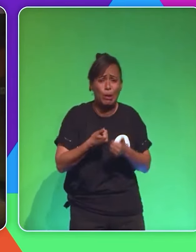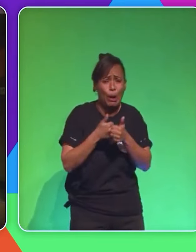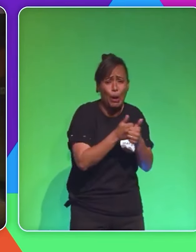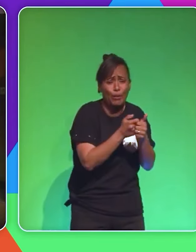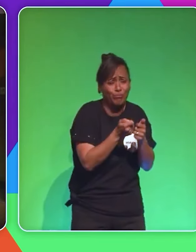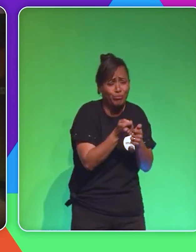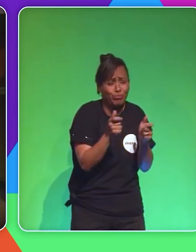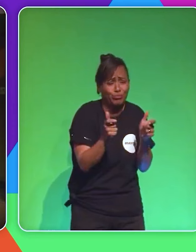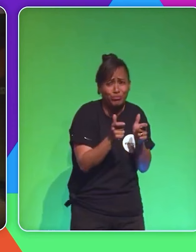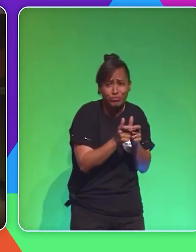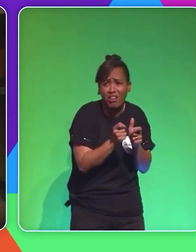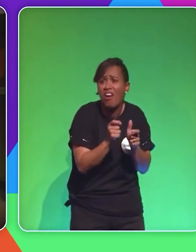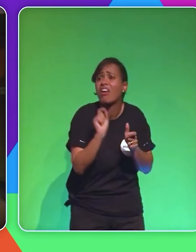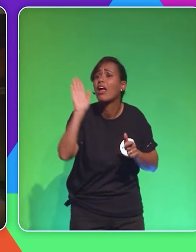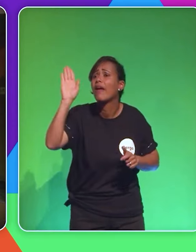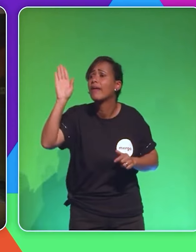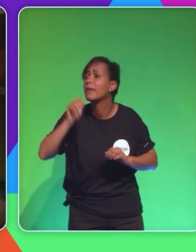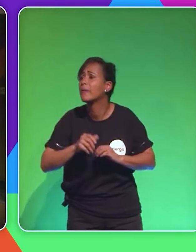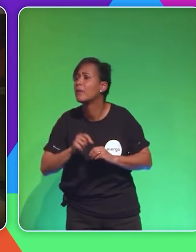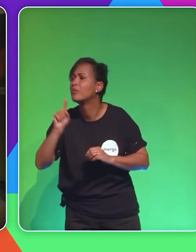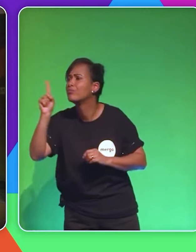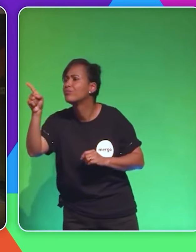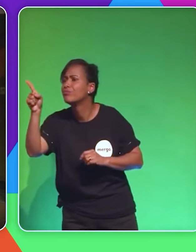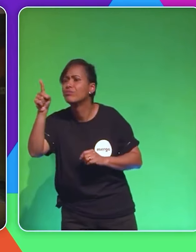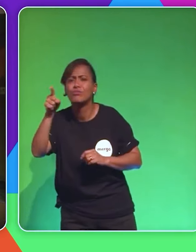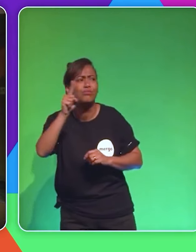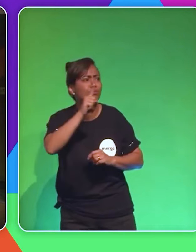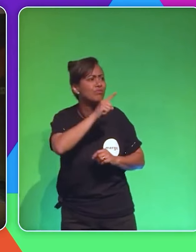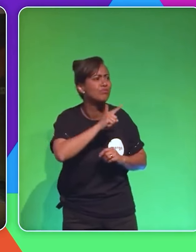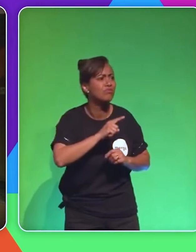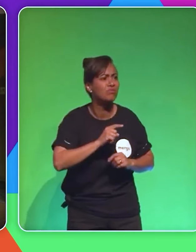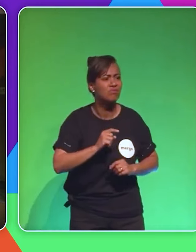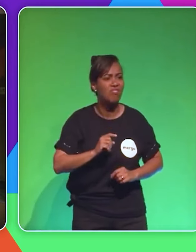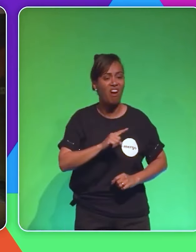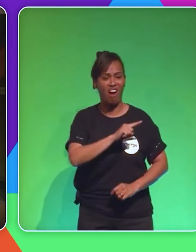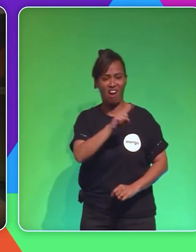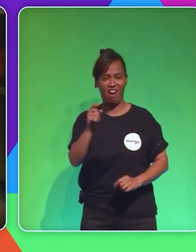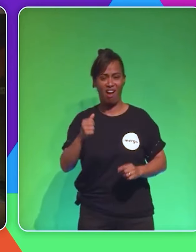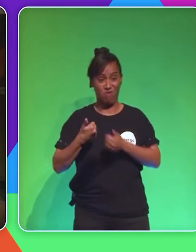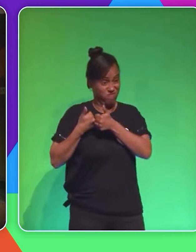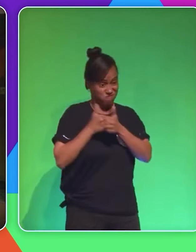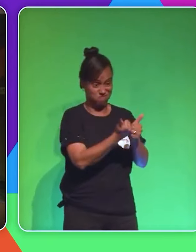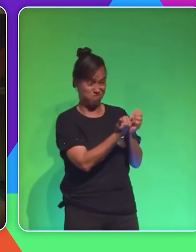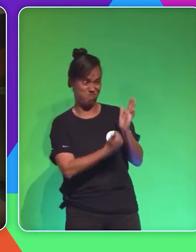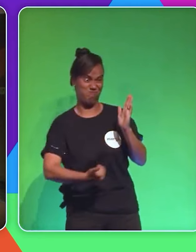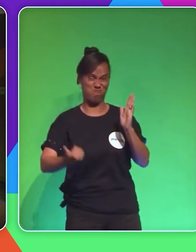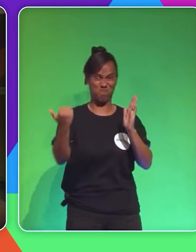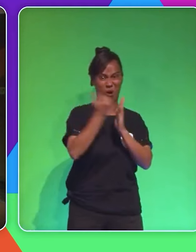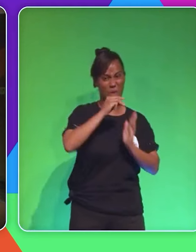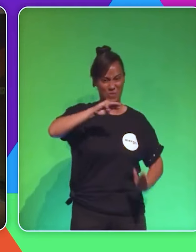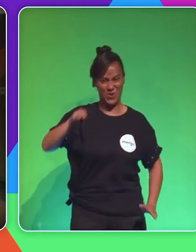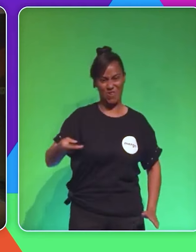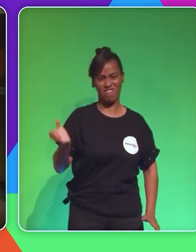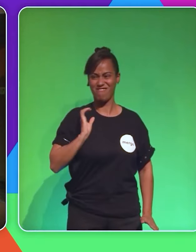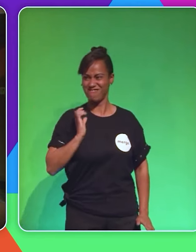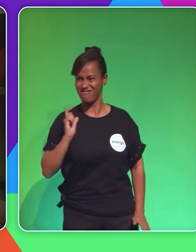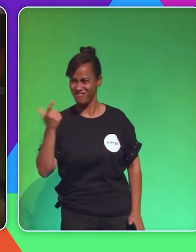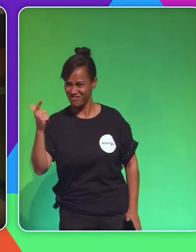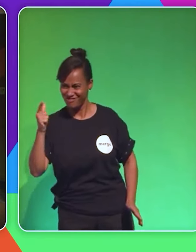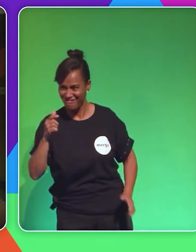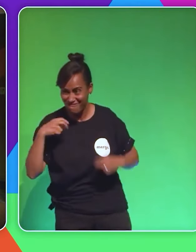seguidores show então os ricos não quiseram mostrar não levantar a mão agora eu consegui ver os que são são